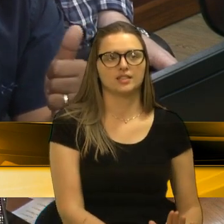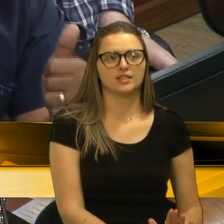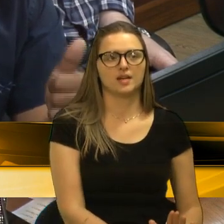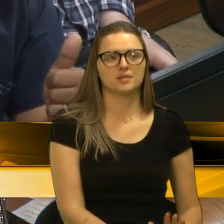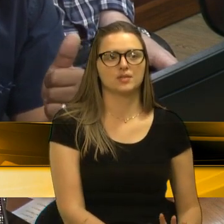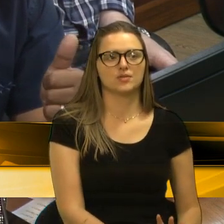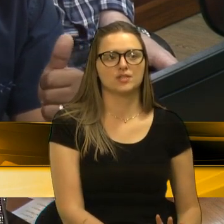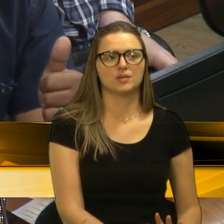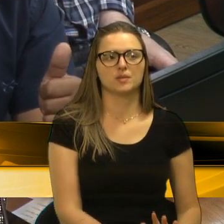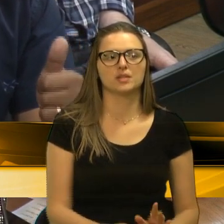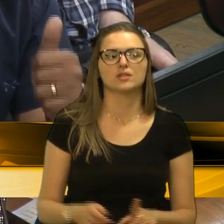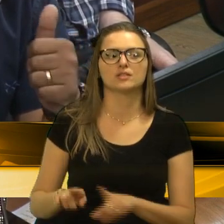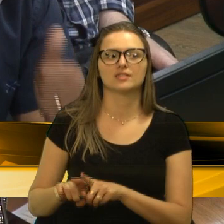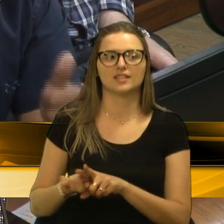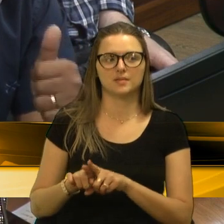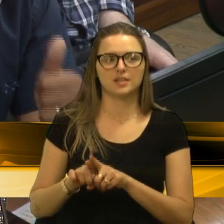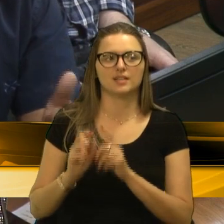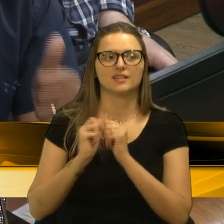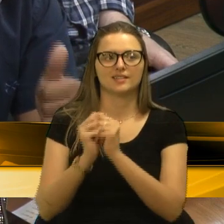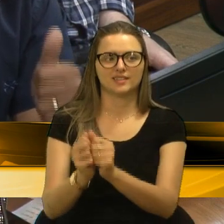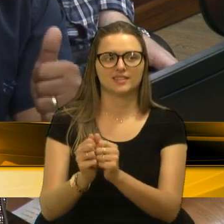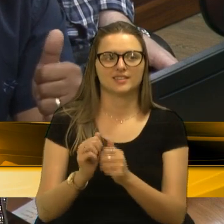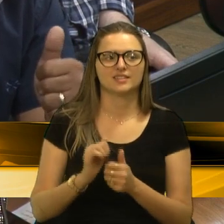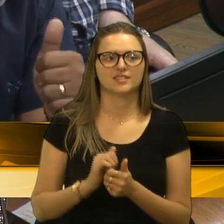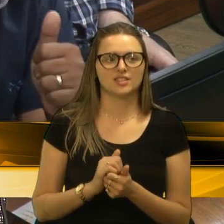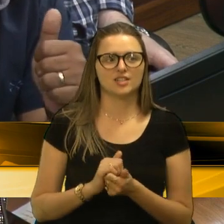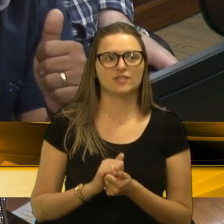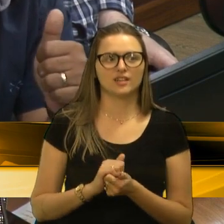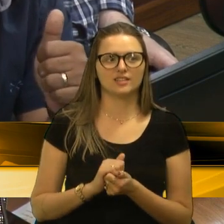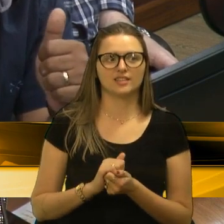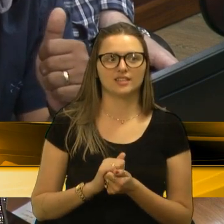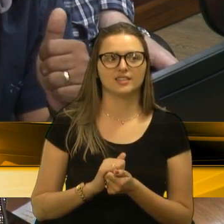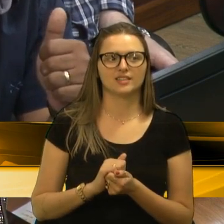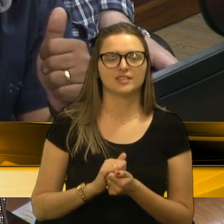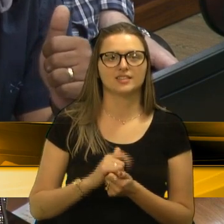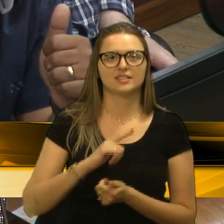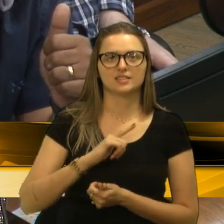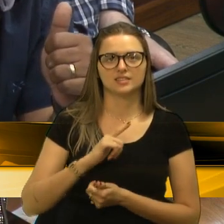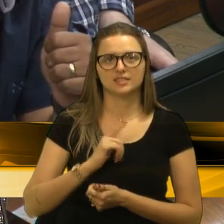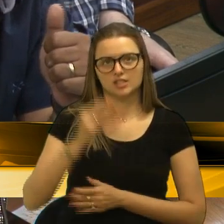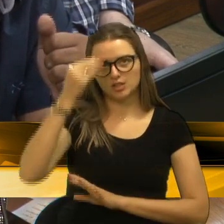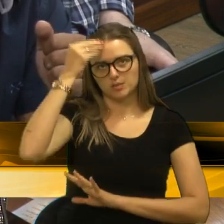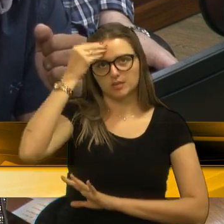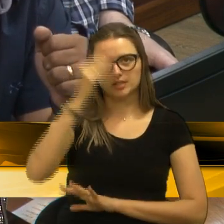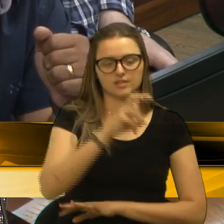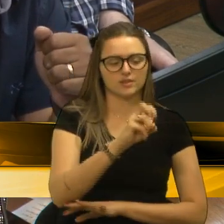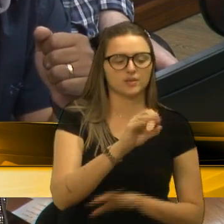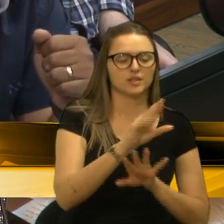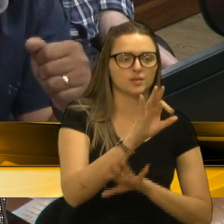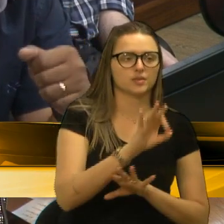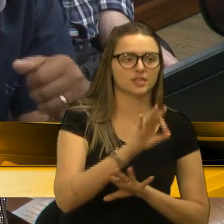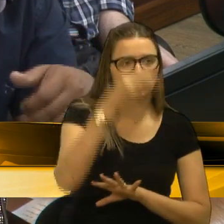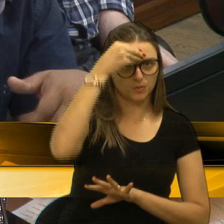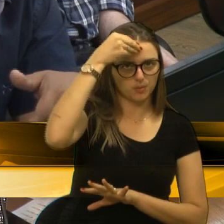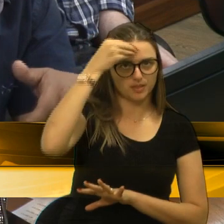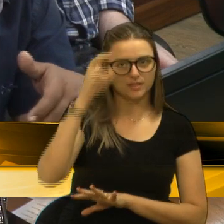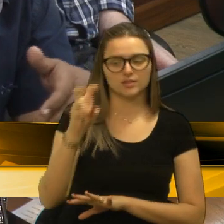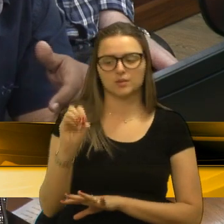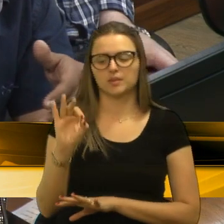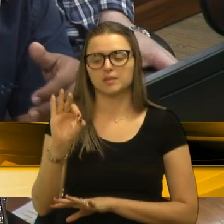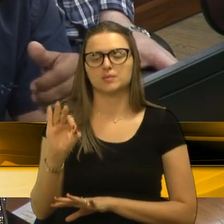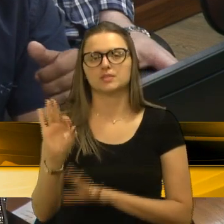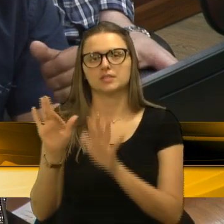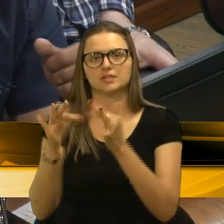com que as pessoas tenham participação efetiva, não ganhem 50% o padrinho, 50% a família. Então, citando